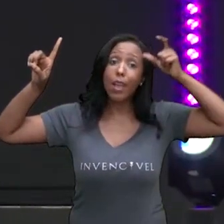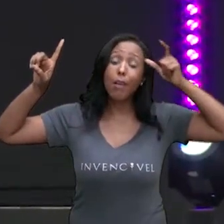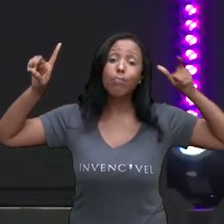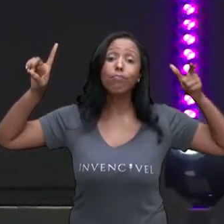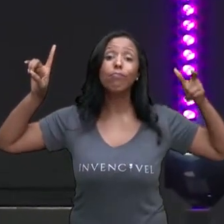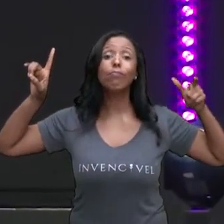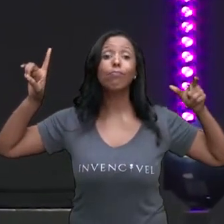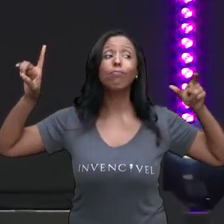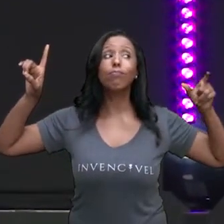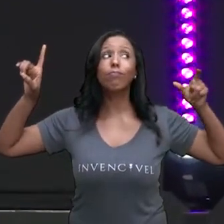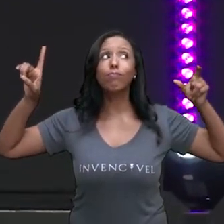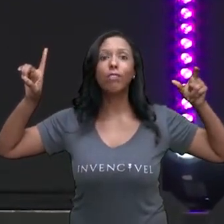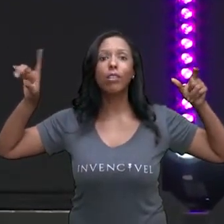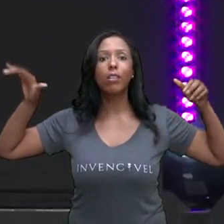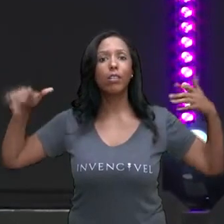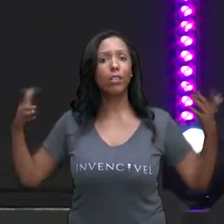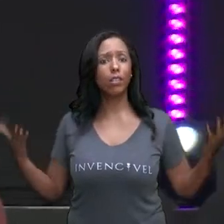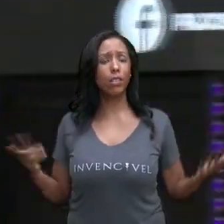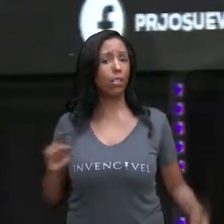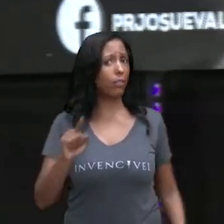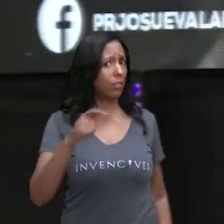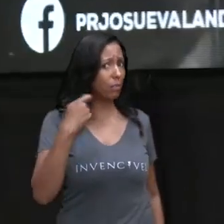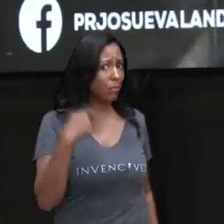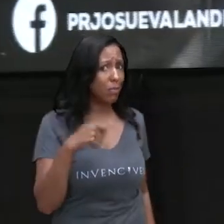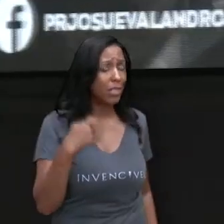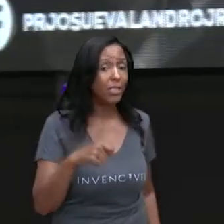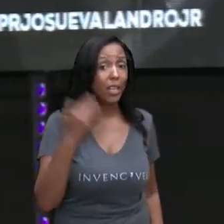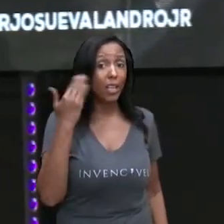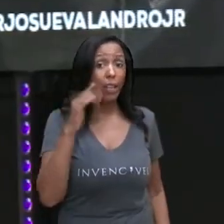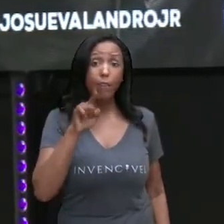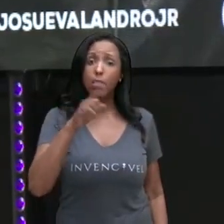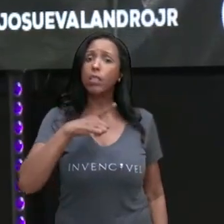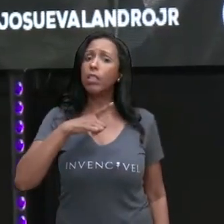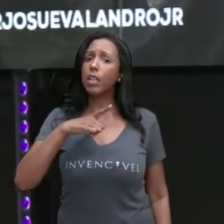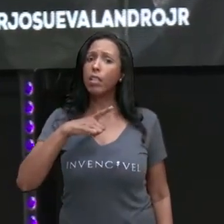Que você não entenda que você tem uma missão transformadora onde você anda.